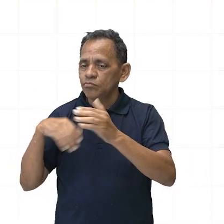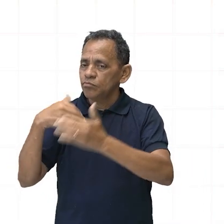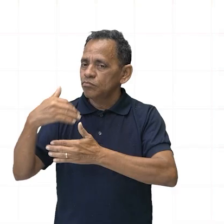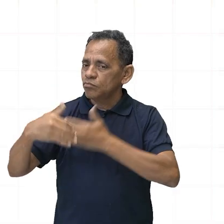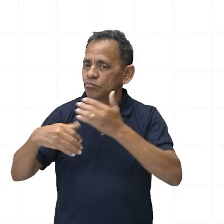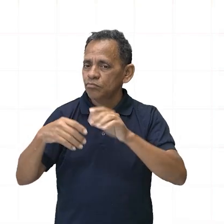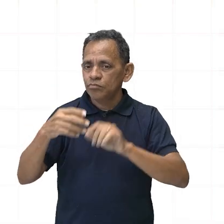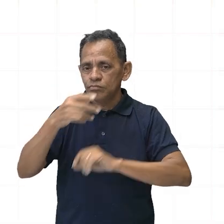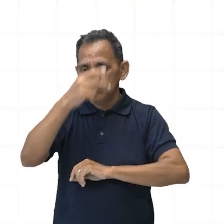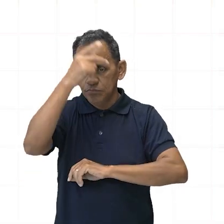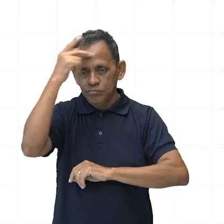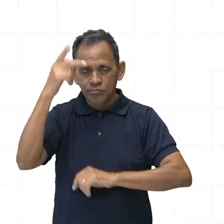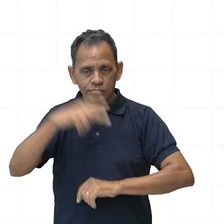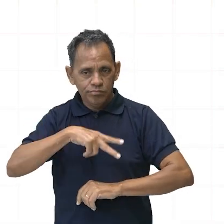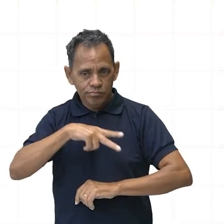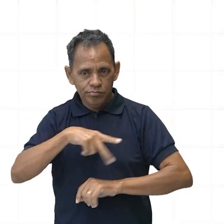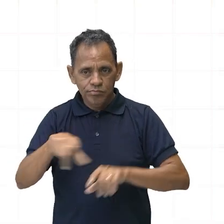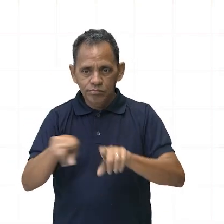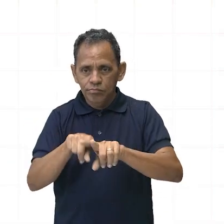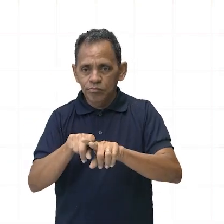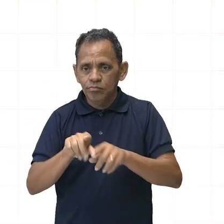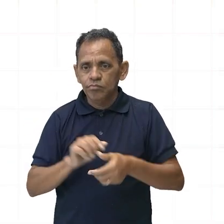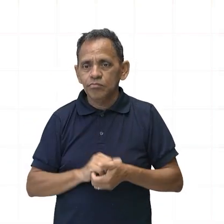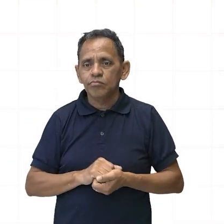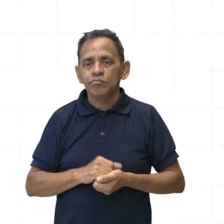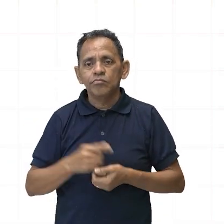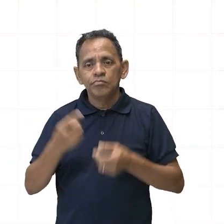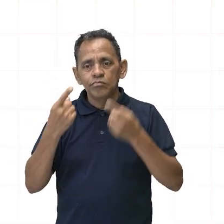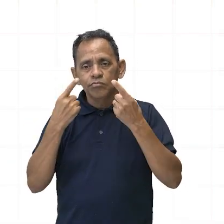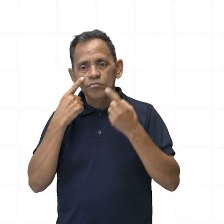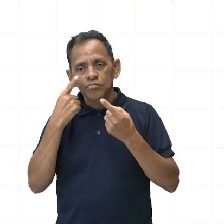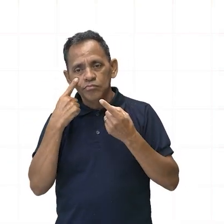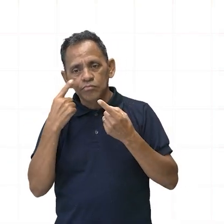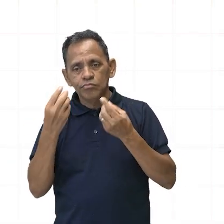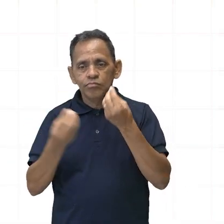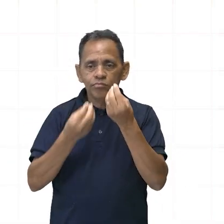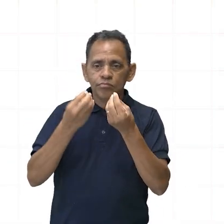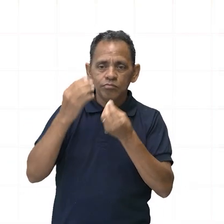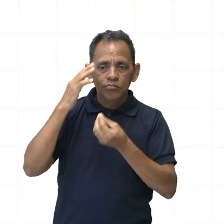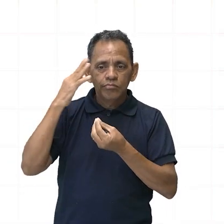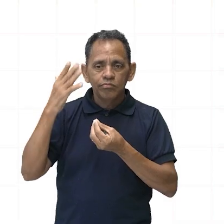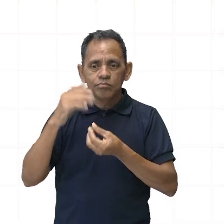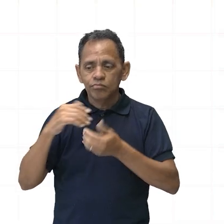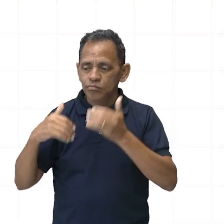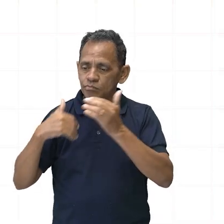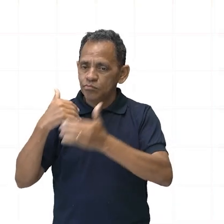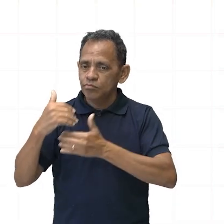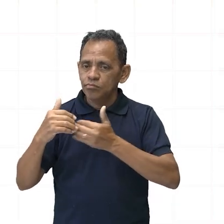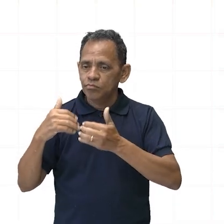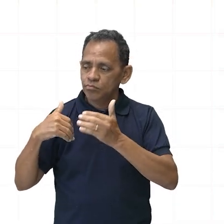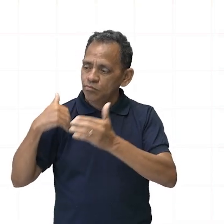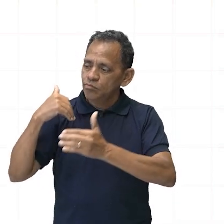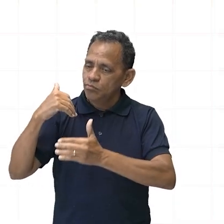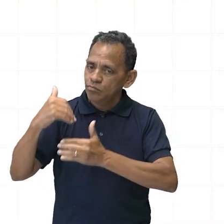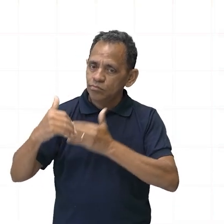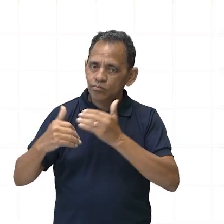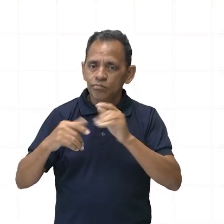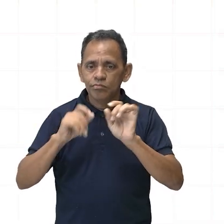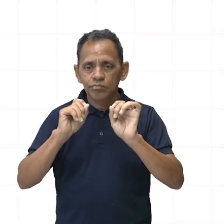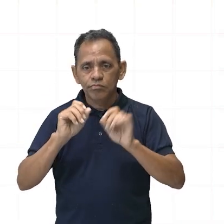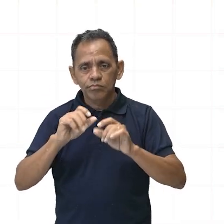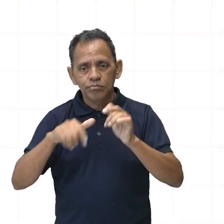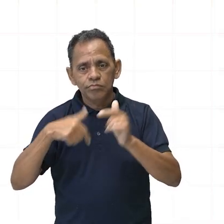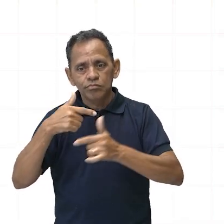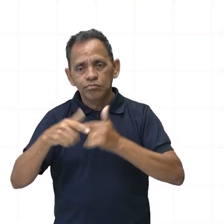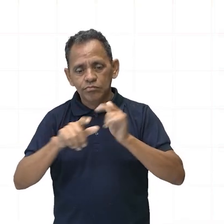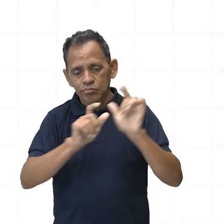desenvolvimento pessoal. Então, a gente observa, né, como é que ocorre aí o desenvolvimento do processo do trabalho aí